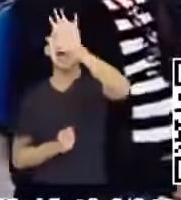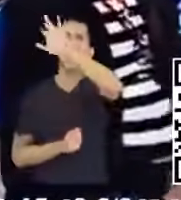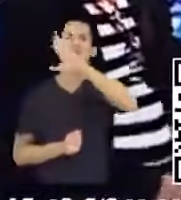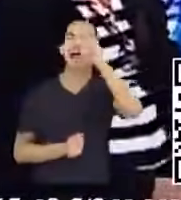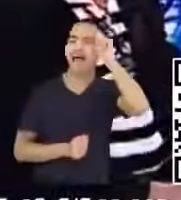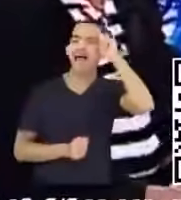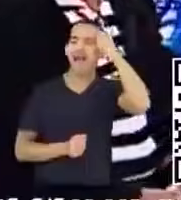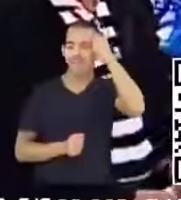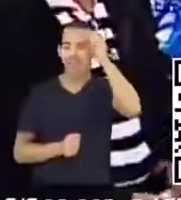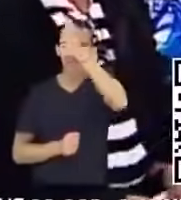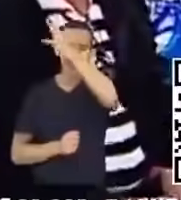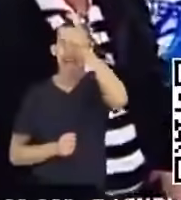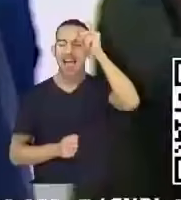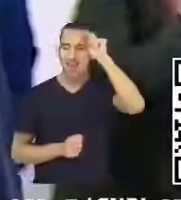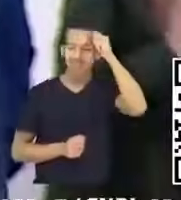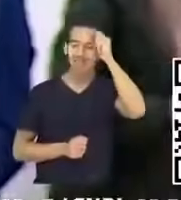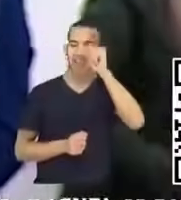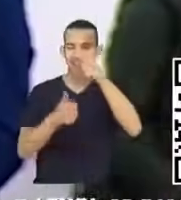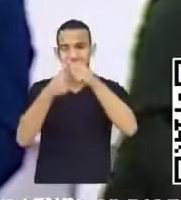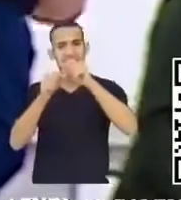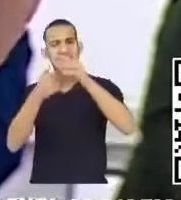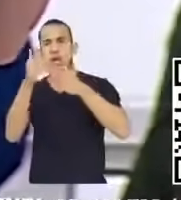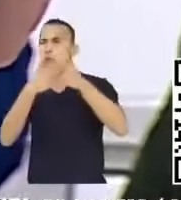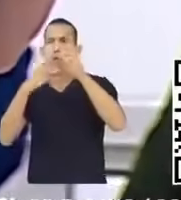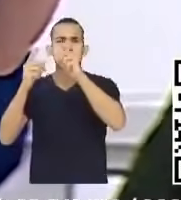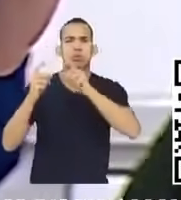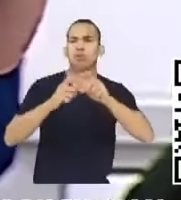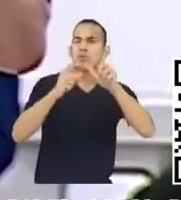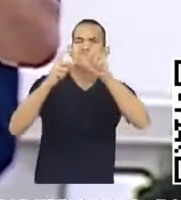lá na Ásia lá na Oceania